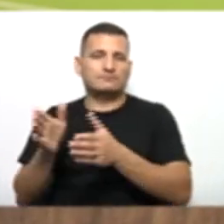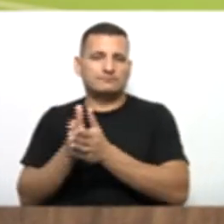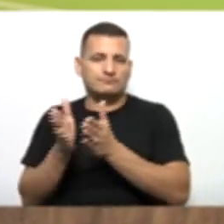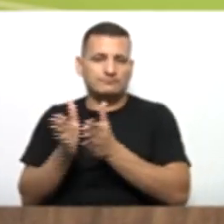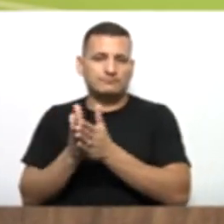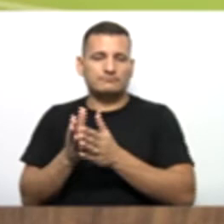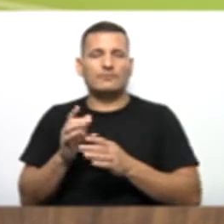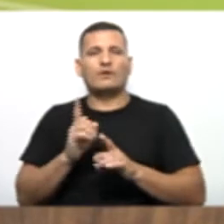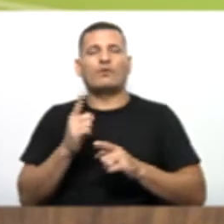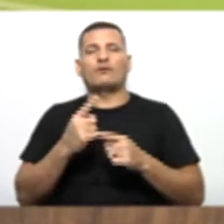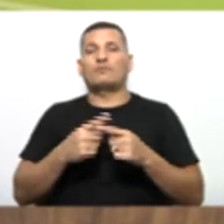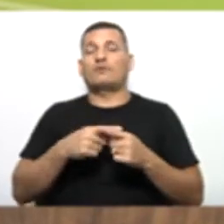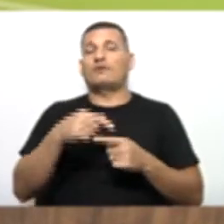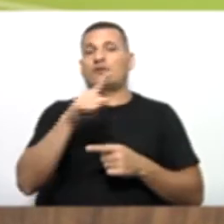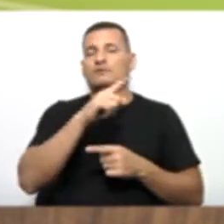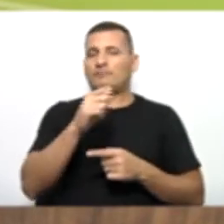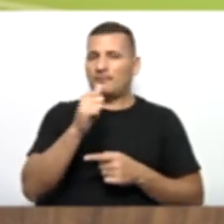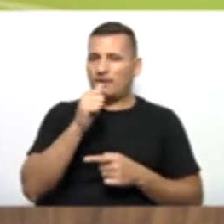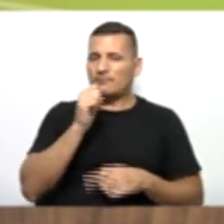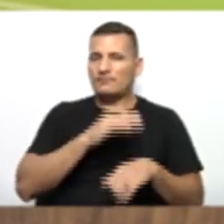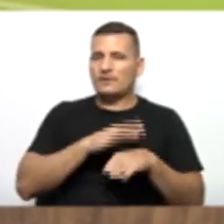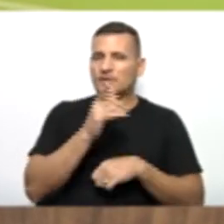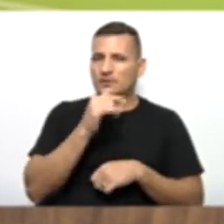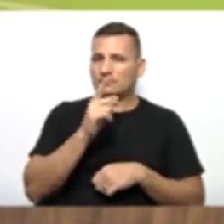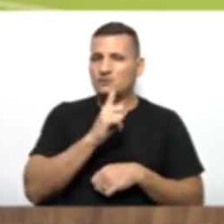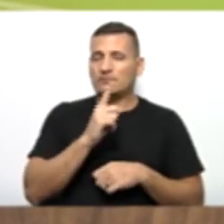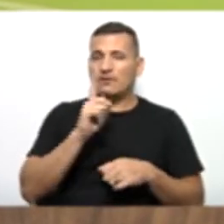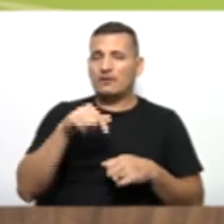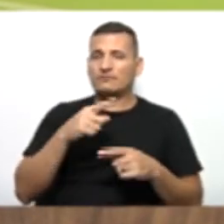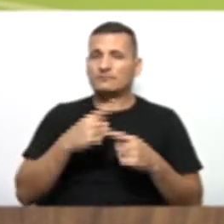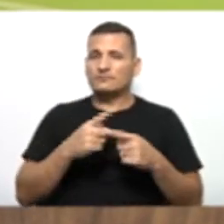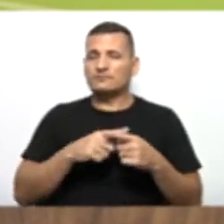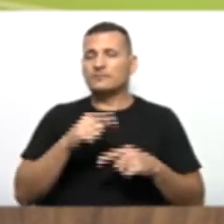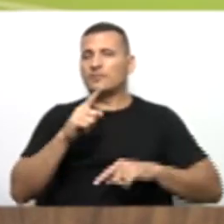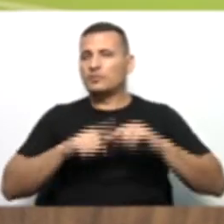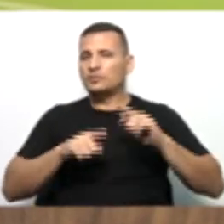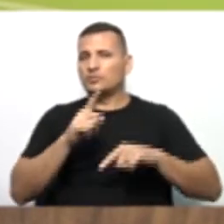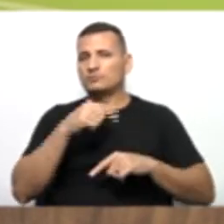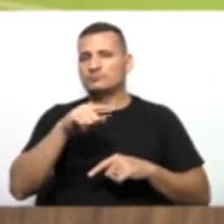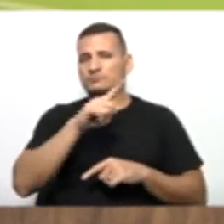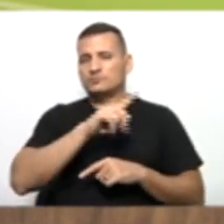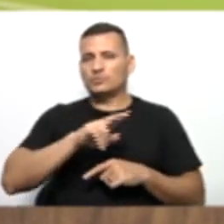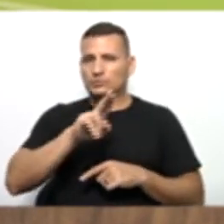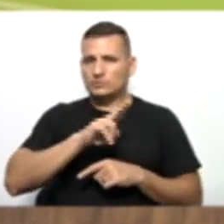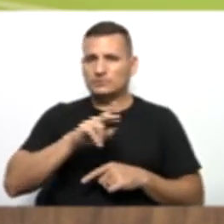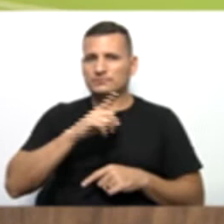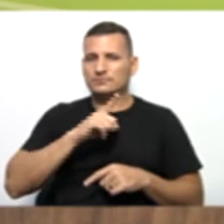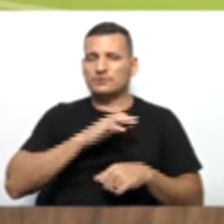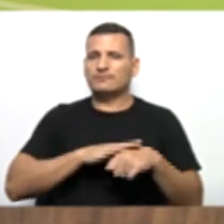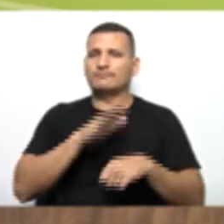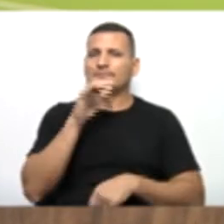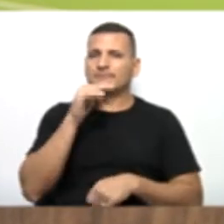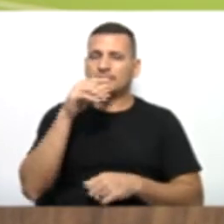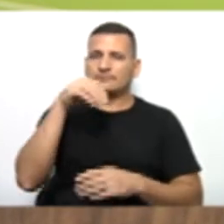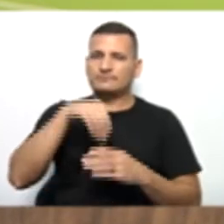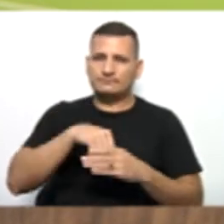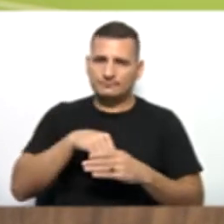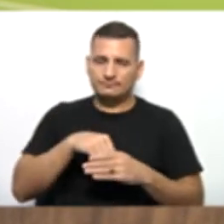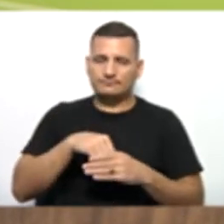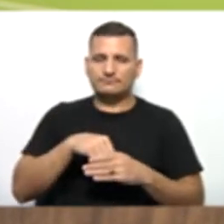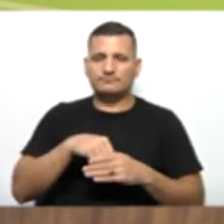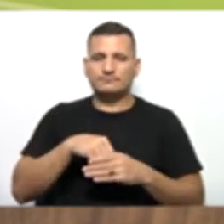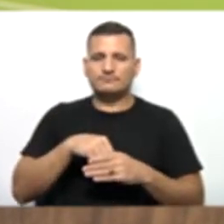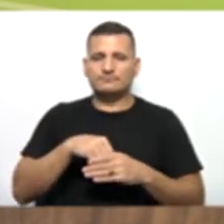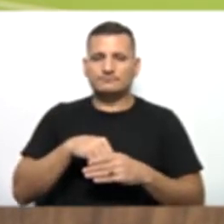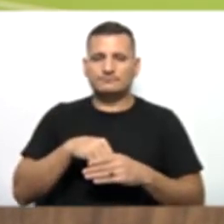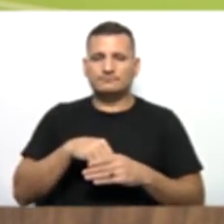porque eles bebem mais águas, mas justamente porque os produtos que eles utilizam têm muito mais água embutida no seu processo.